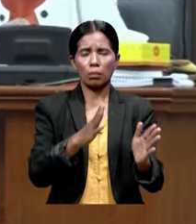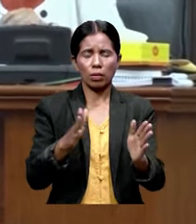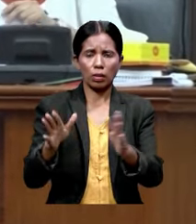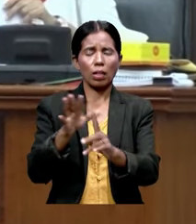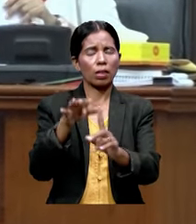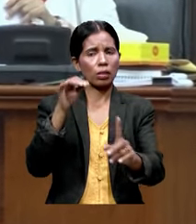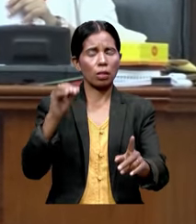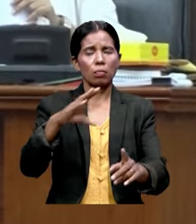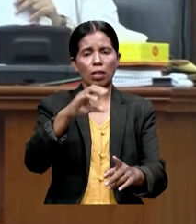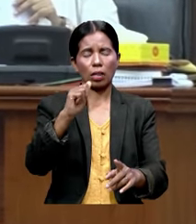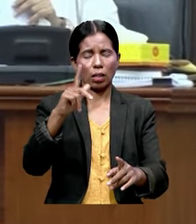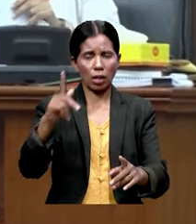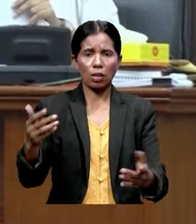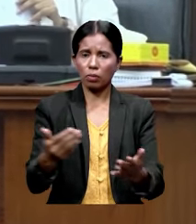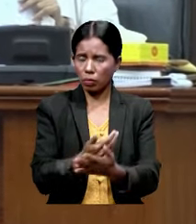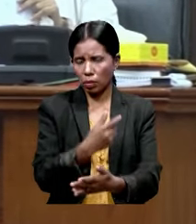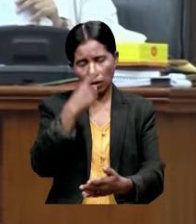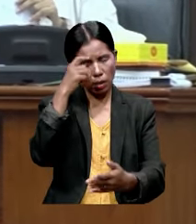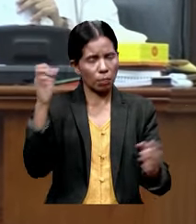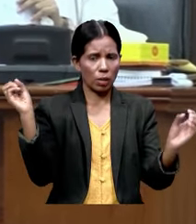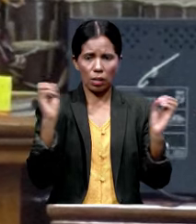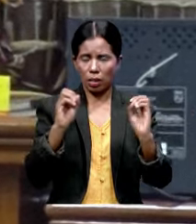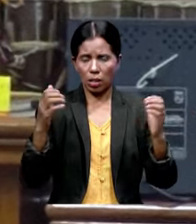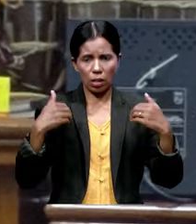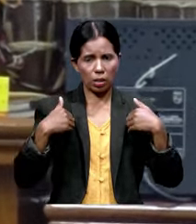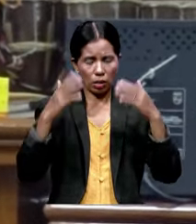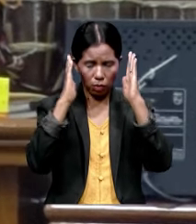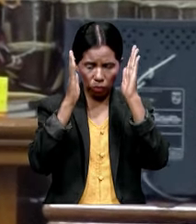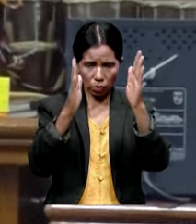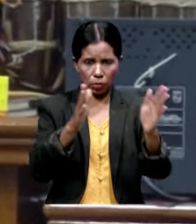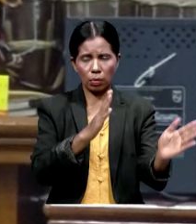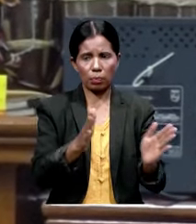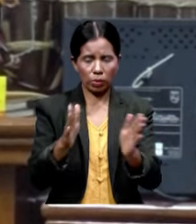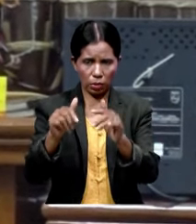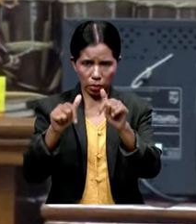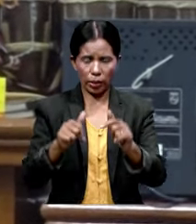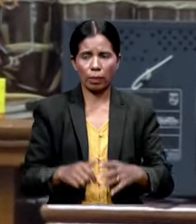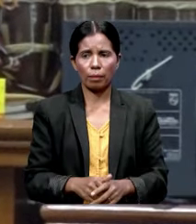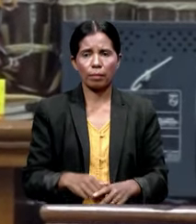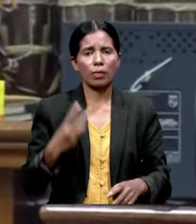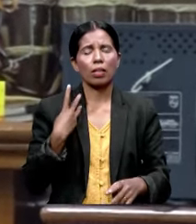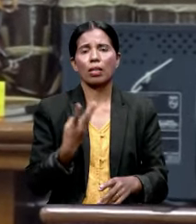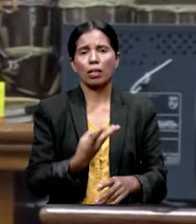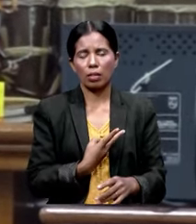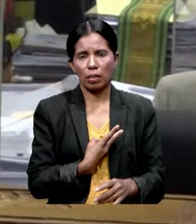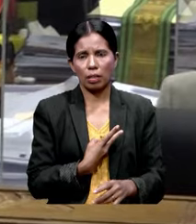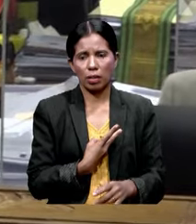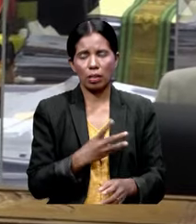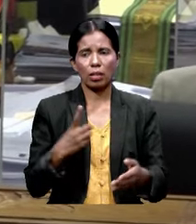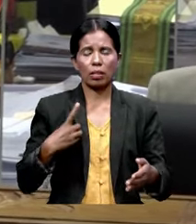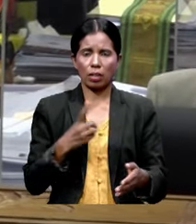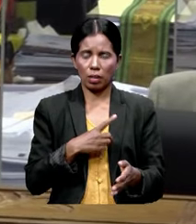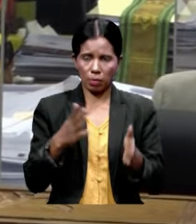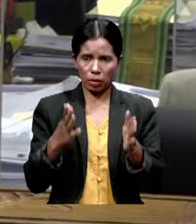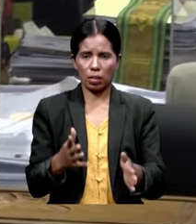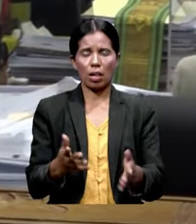comissário FONCAC, também considera a dona seriedade para o processo. Tenha deputado Sira Nabeca,